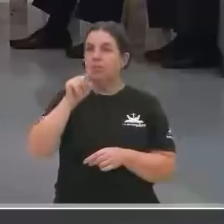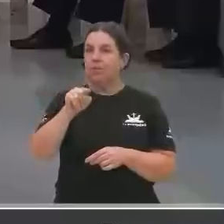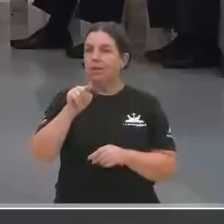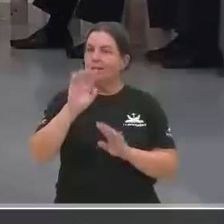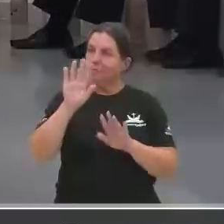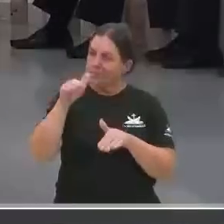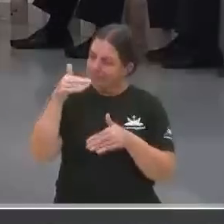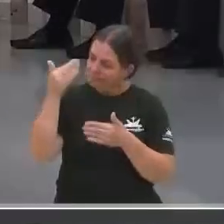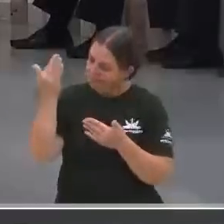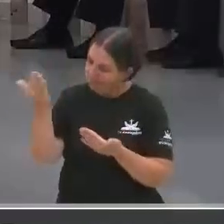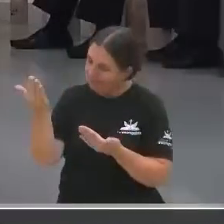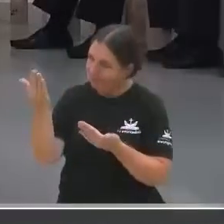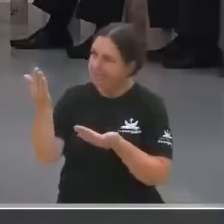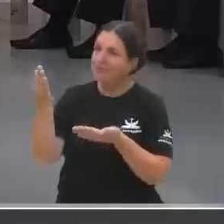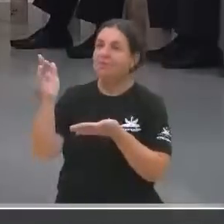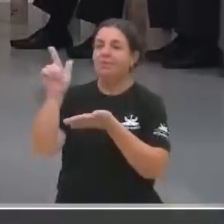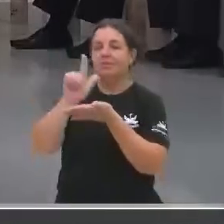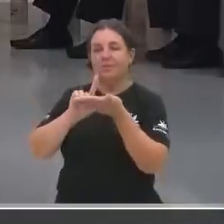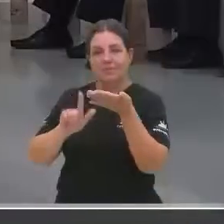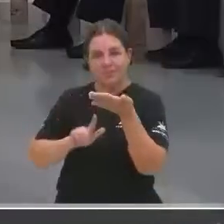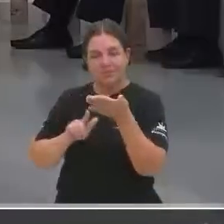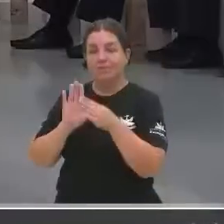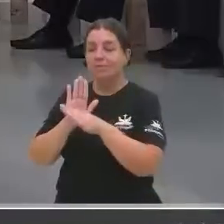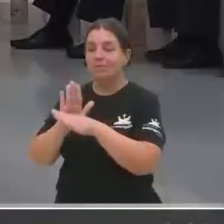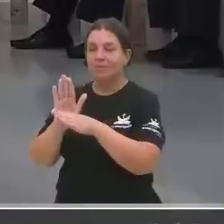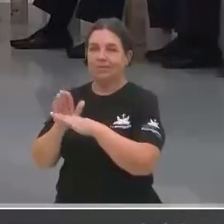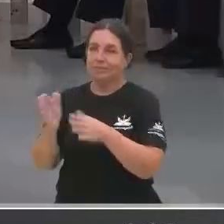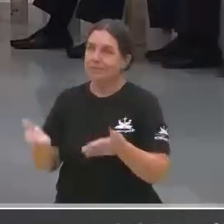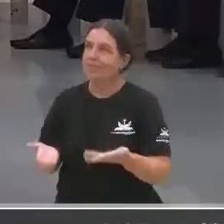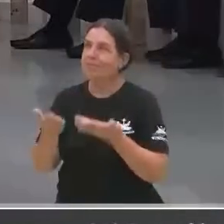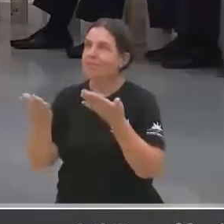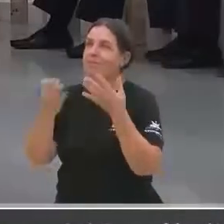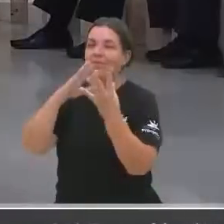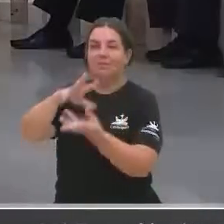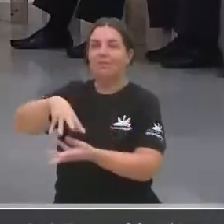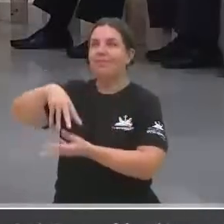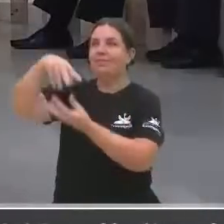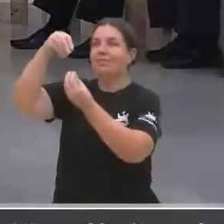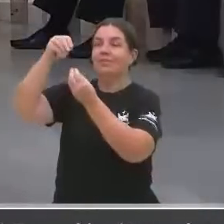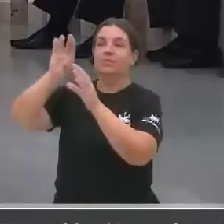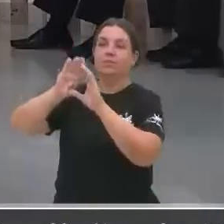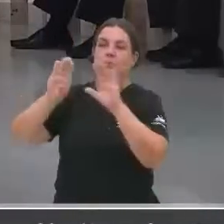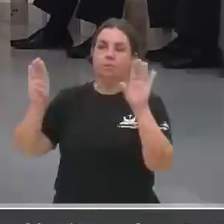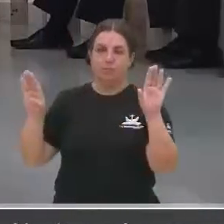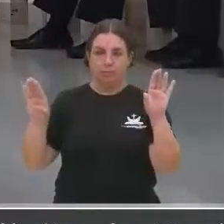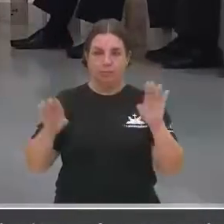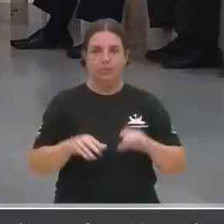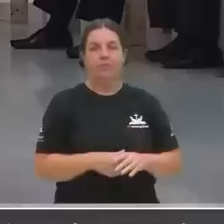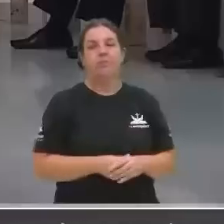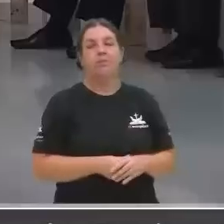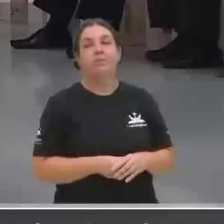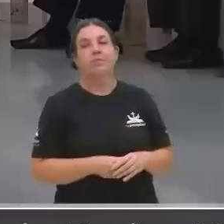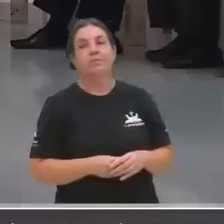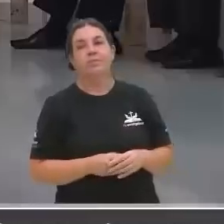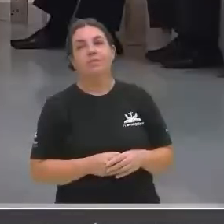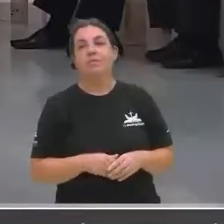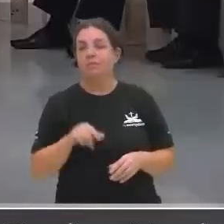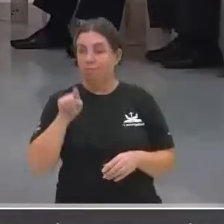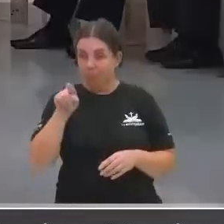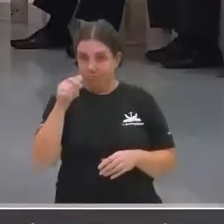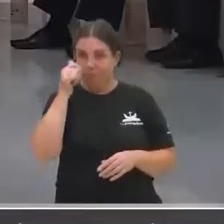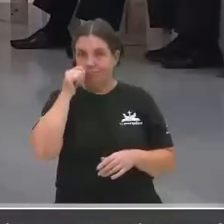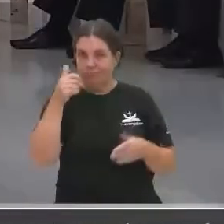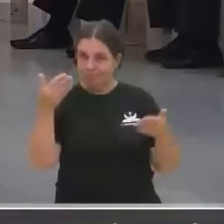para ajudar e levar as almas aos céus ela